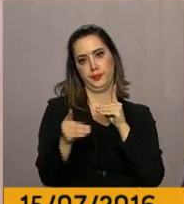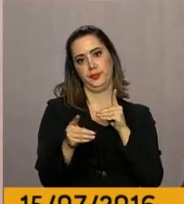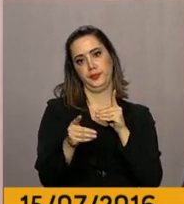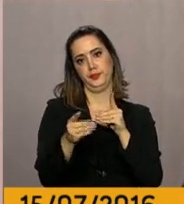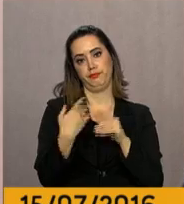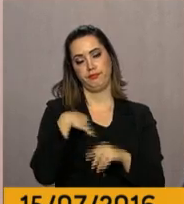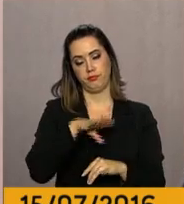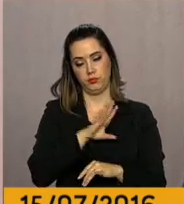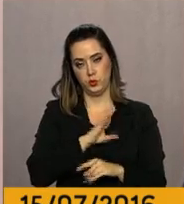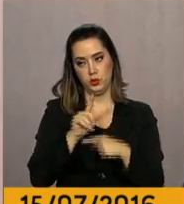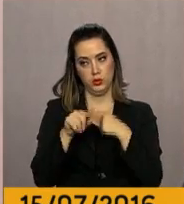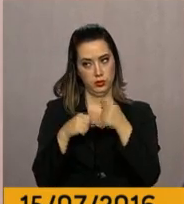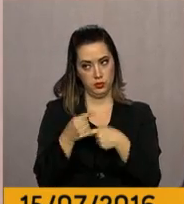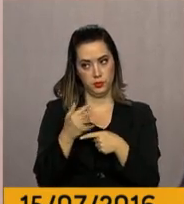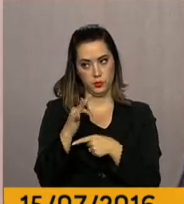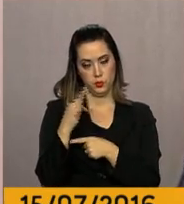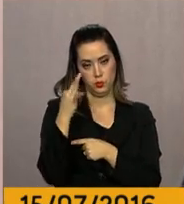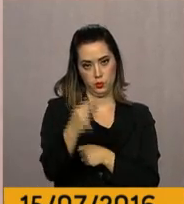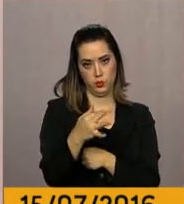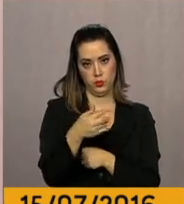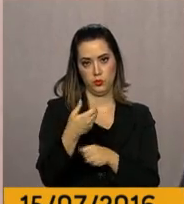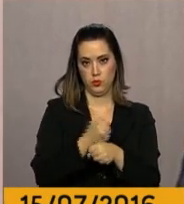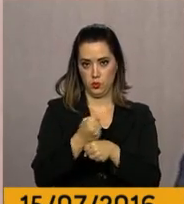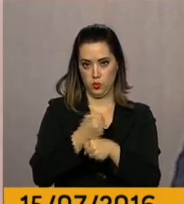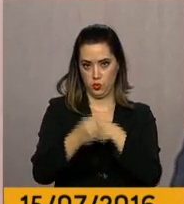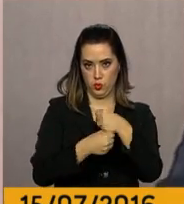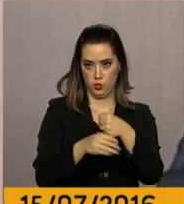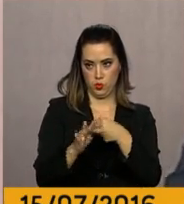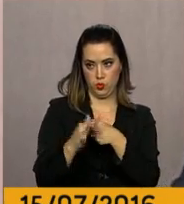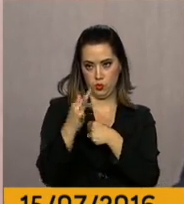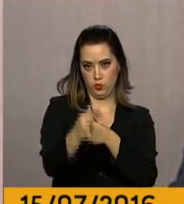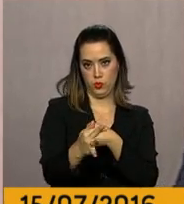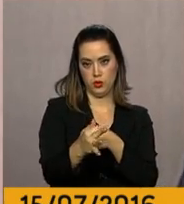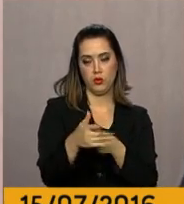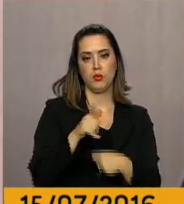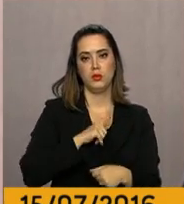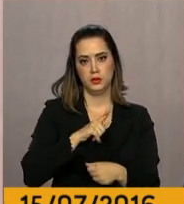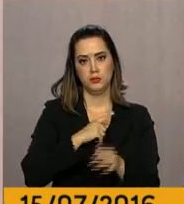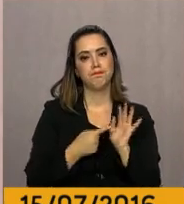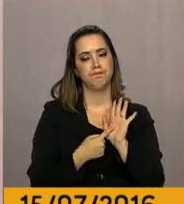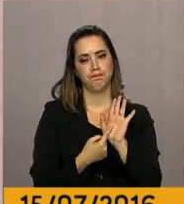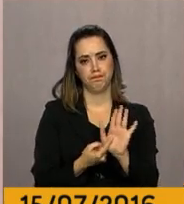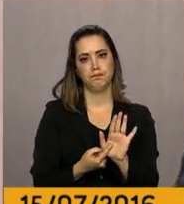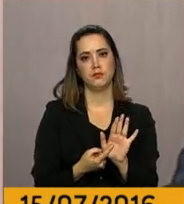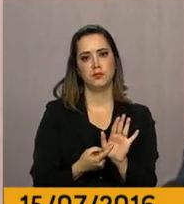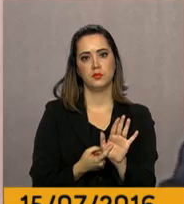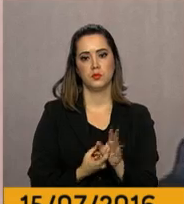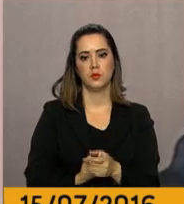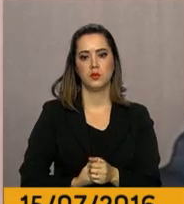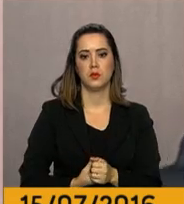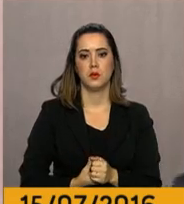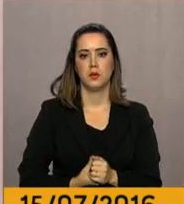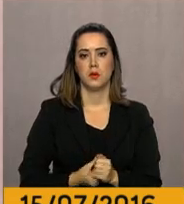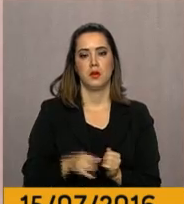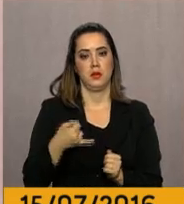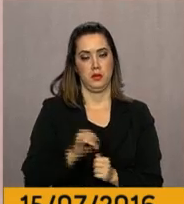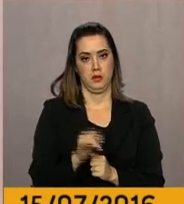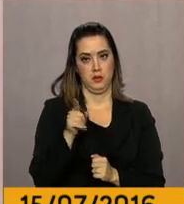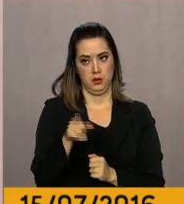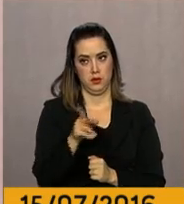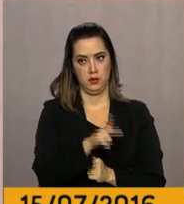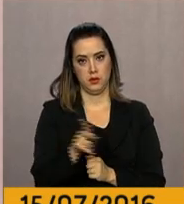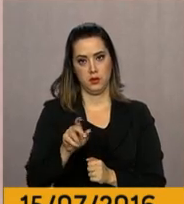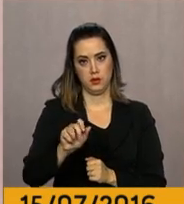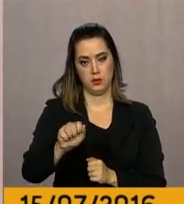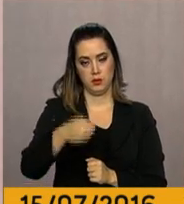nós entregaremos ao presidente Temer, se porventura confirmada a sua manutenção